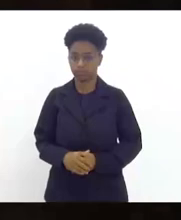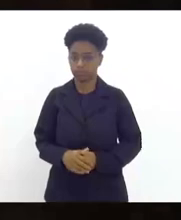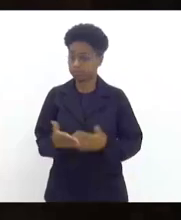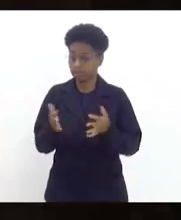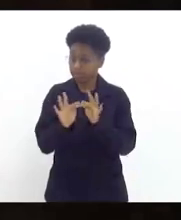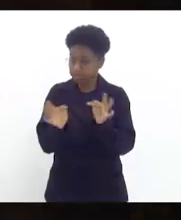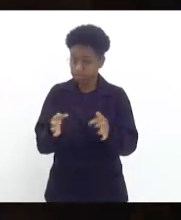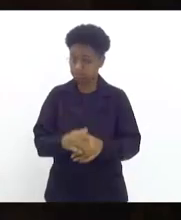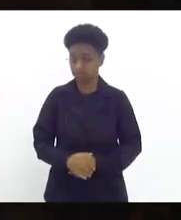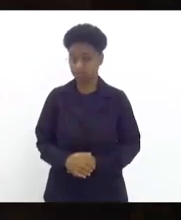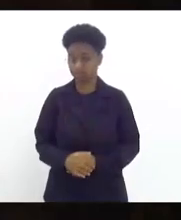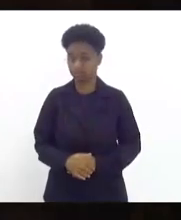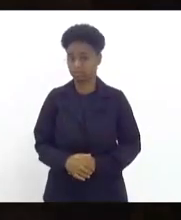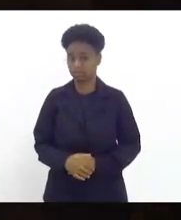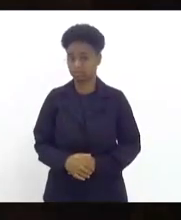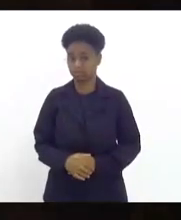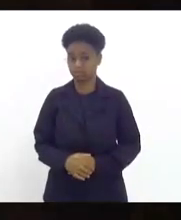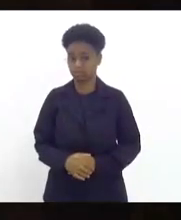é simples